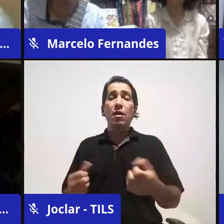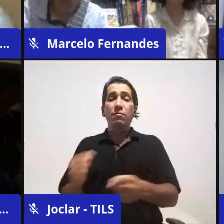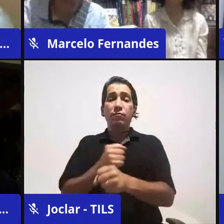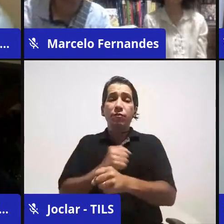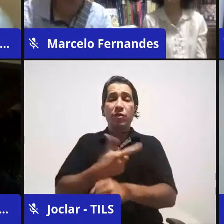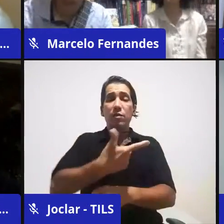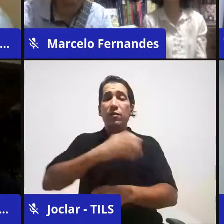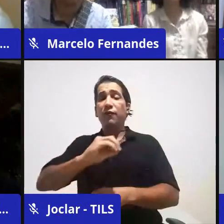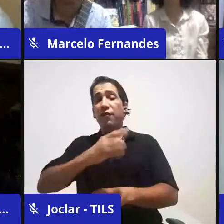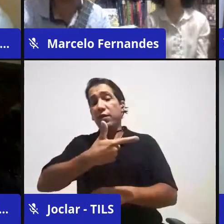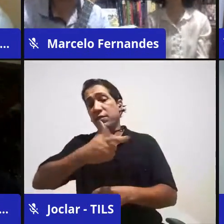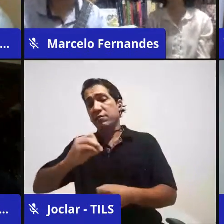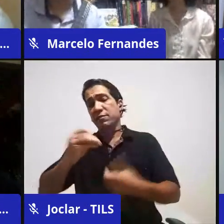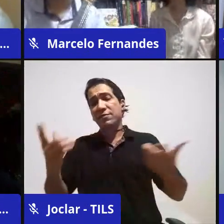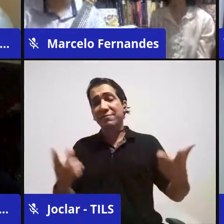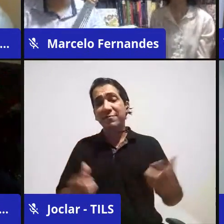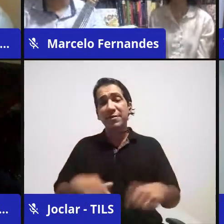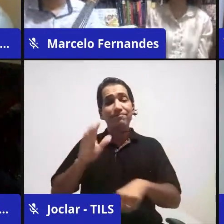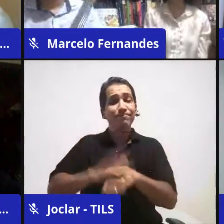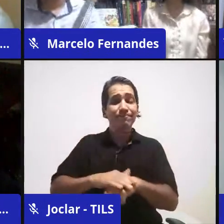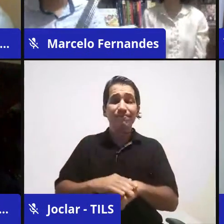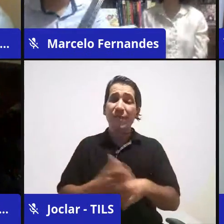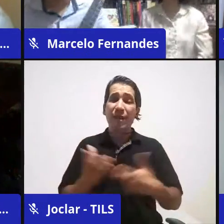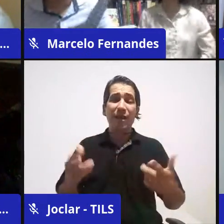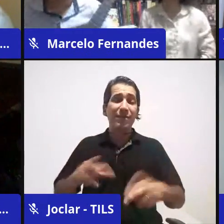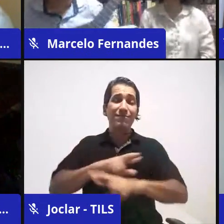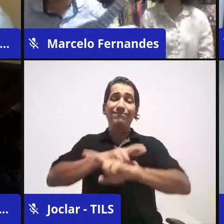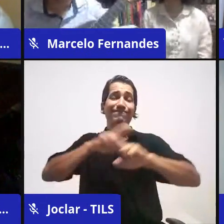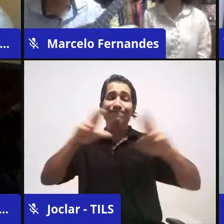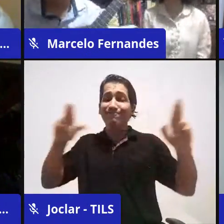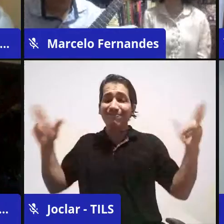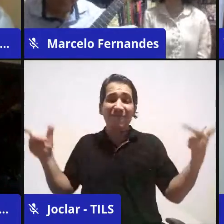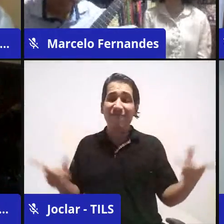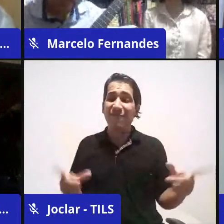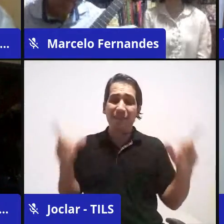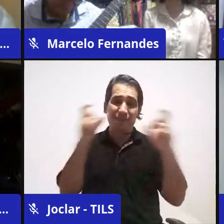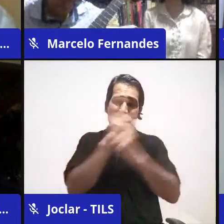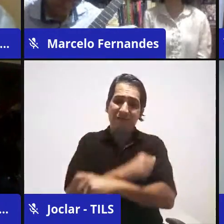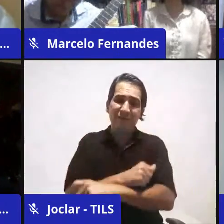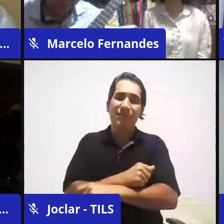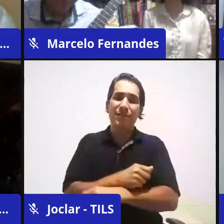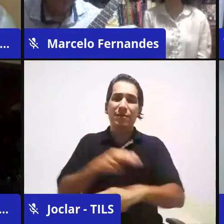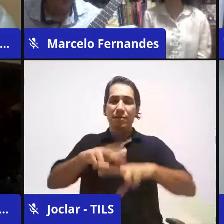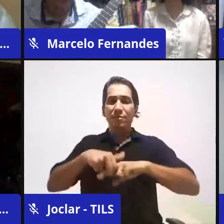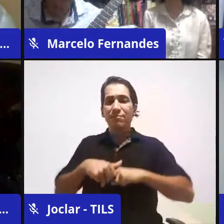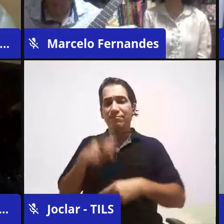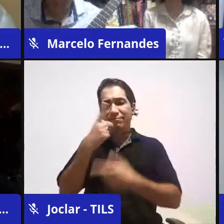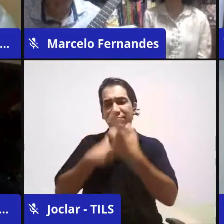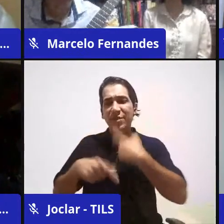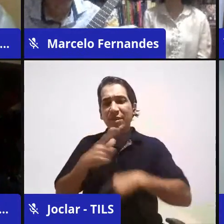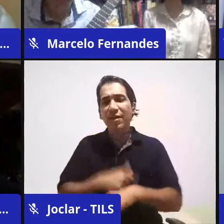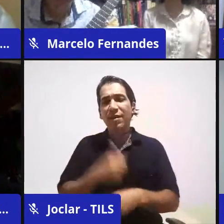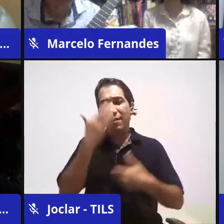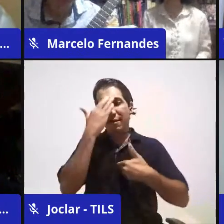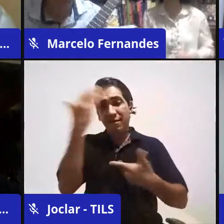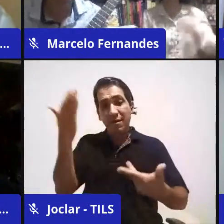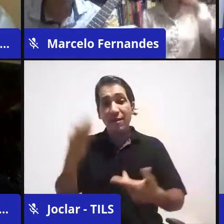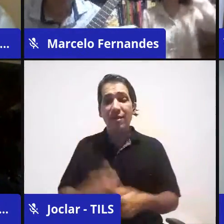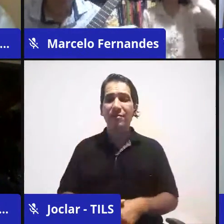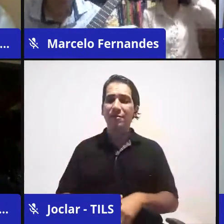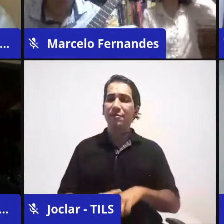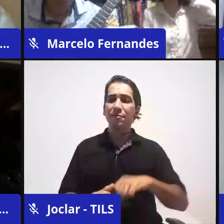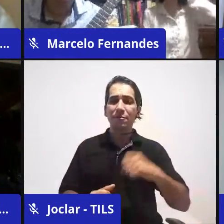quero deixar aqui, reforçar alguns cumprimentos, alguns agradecimentos a pessoas